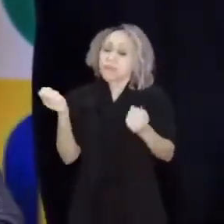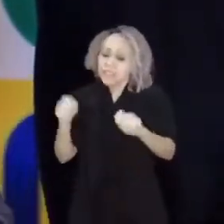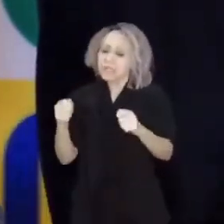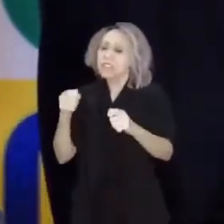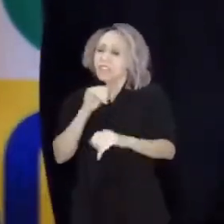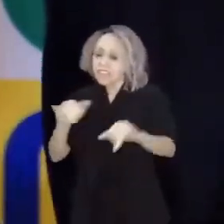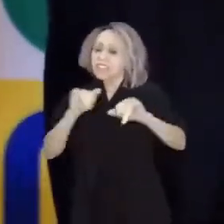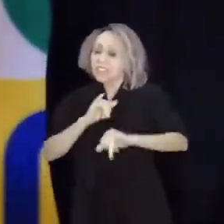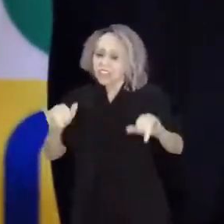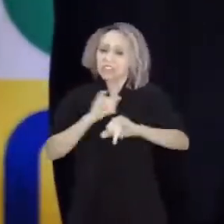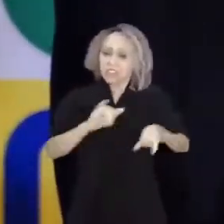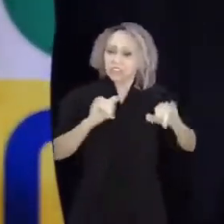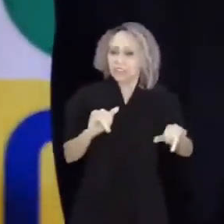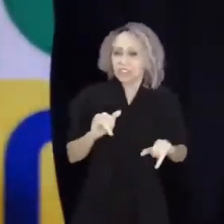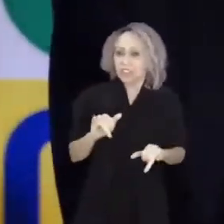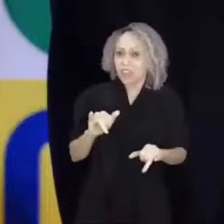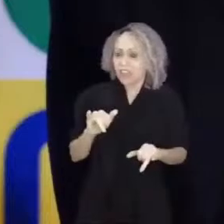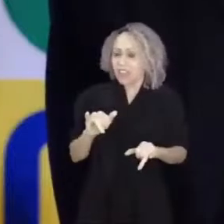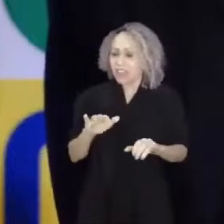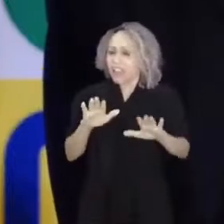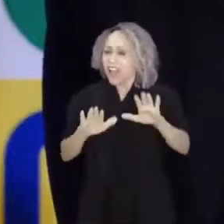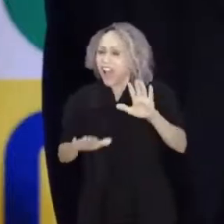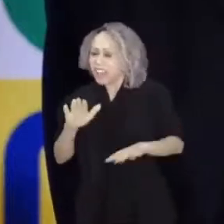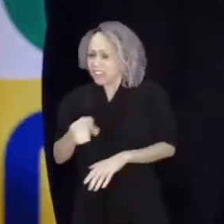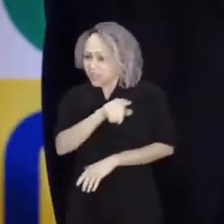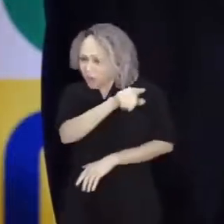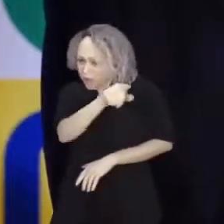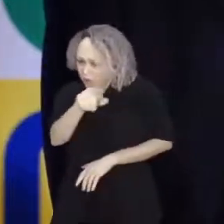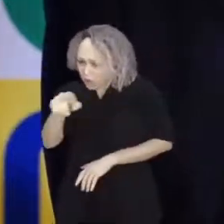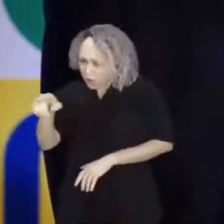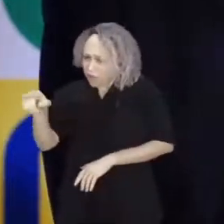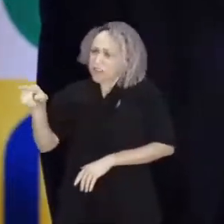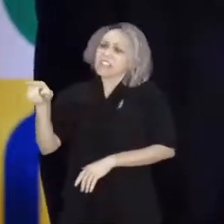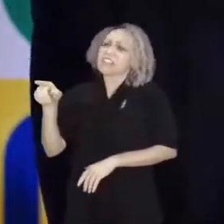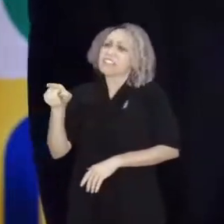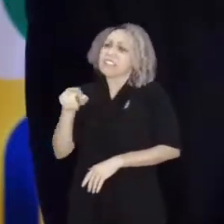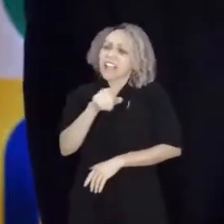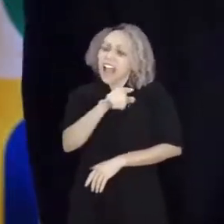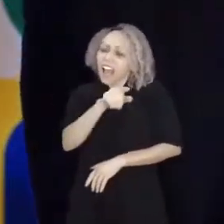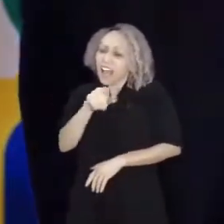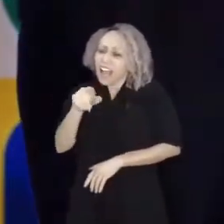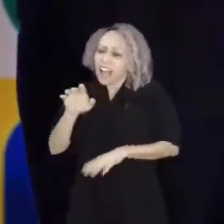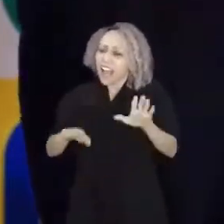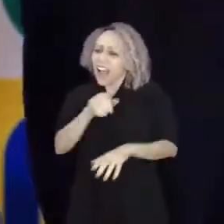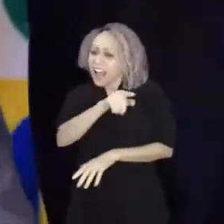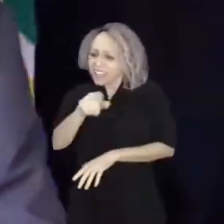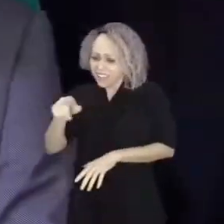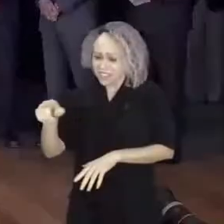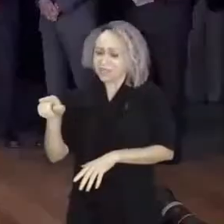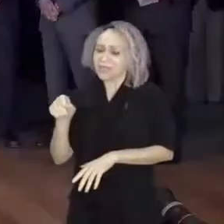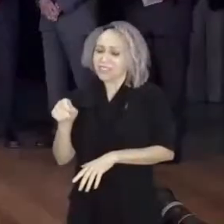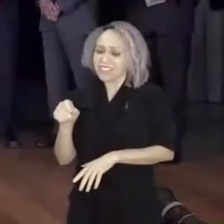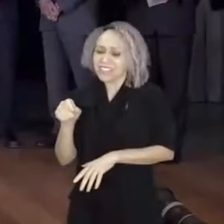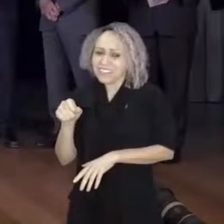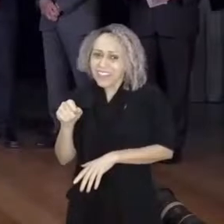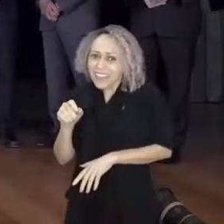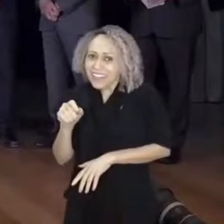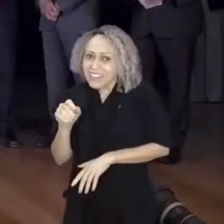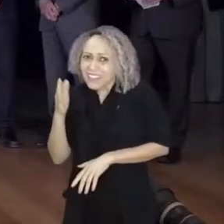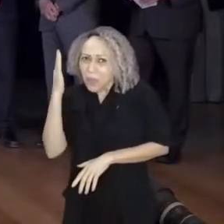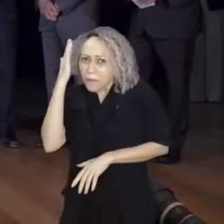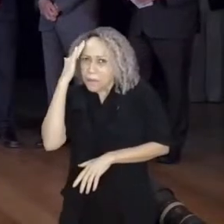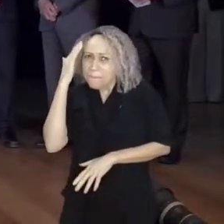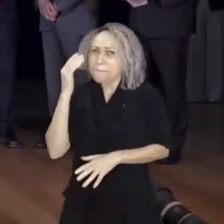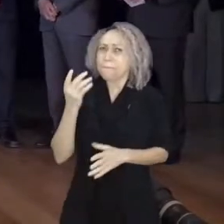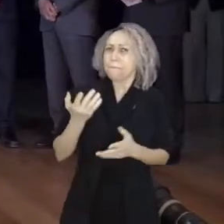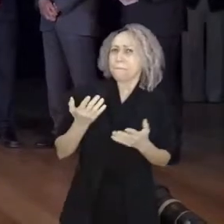tiveram fonte. Porque ninguém consegue segurar a língua do político. A verdade é essa. Eu quando vejo